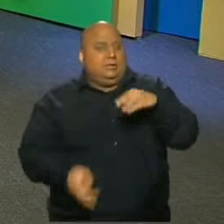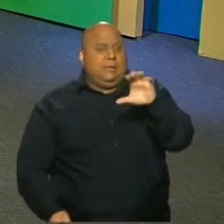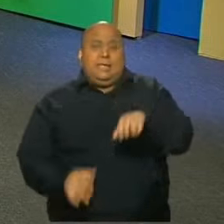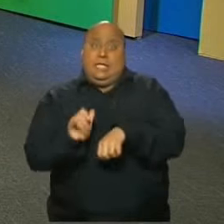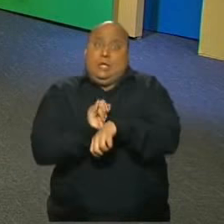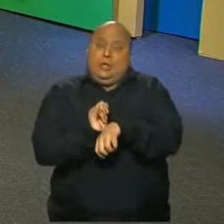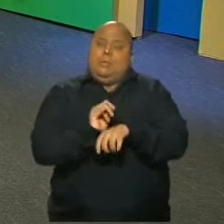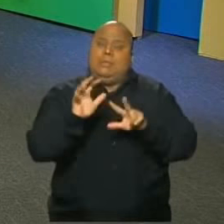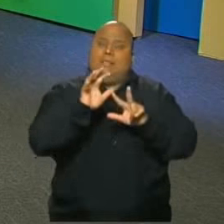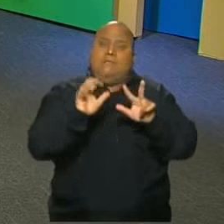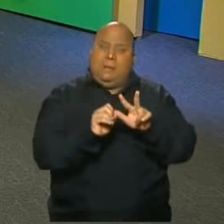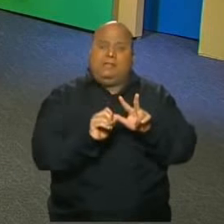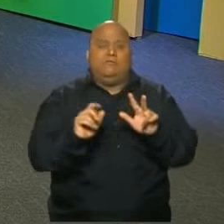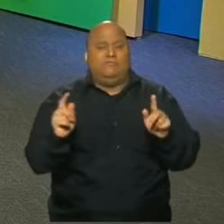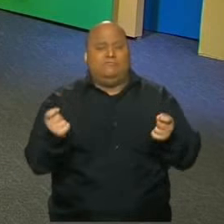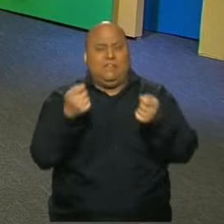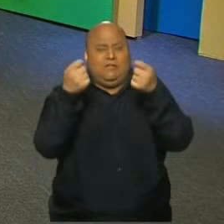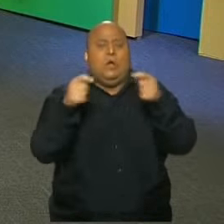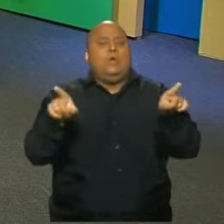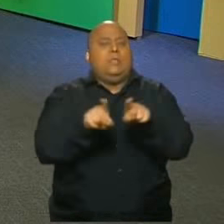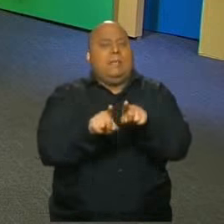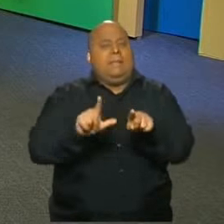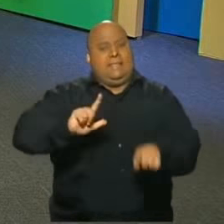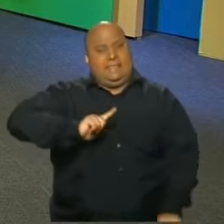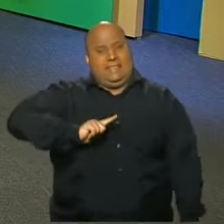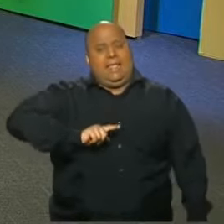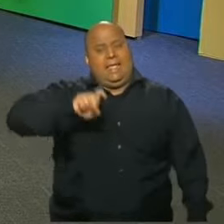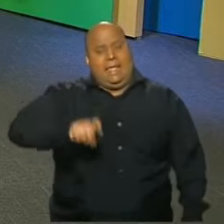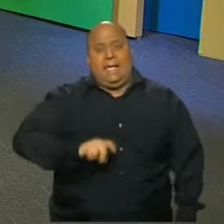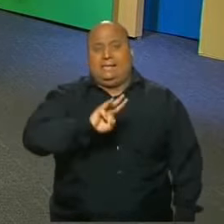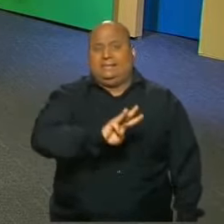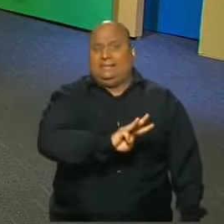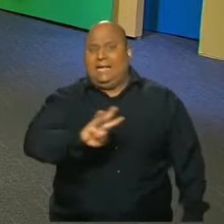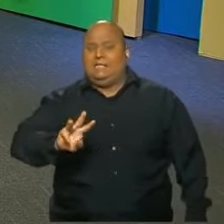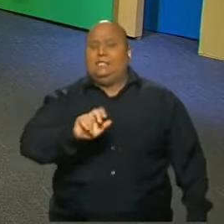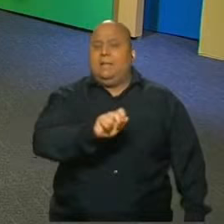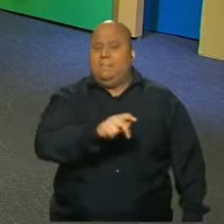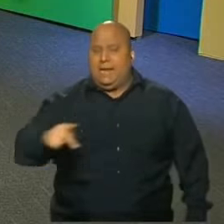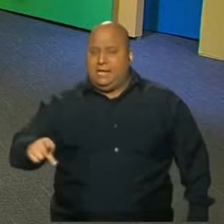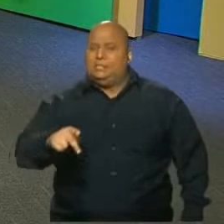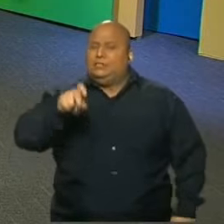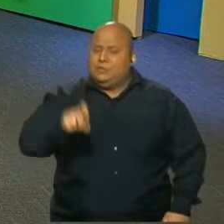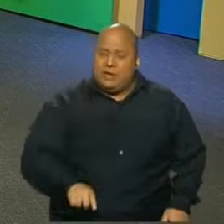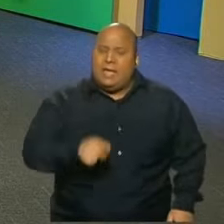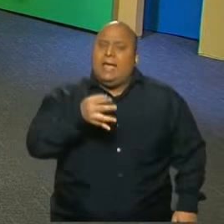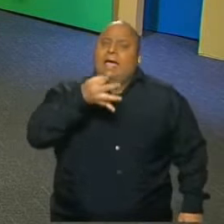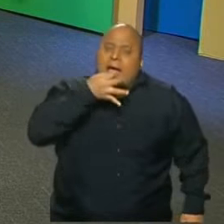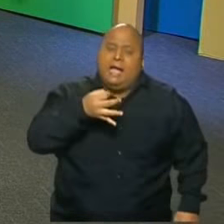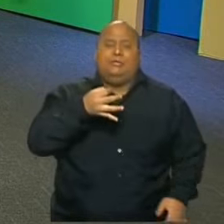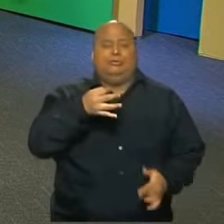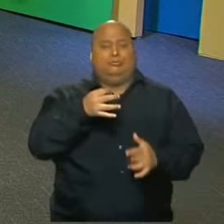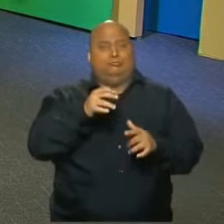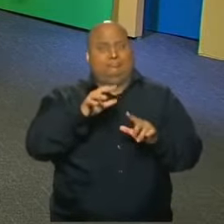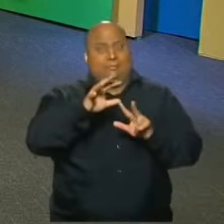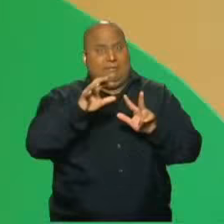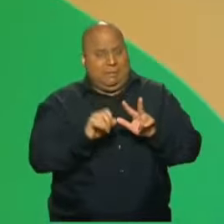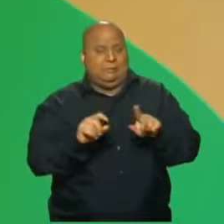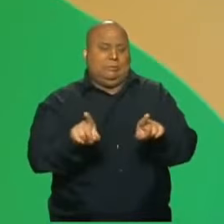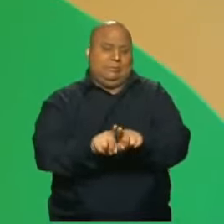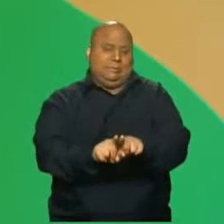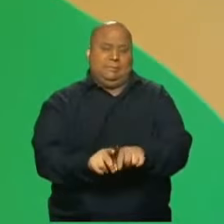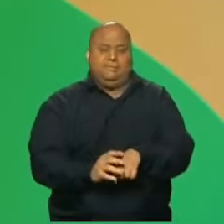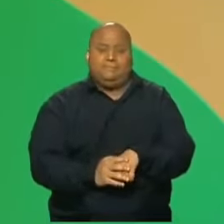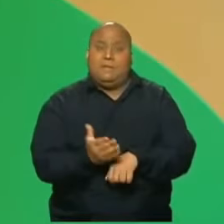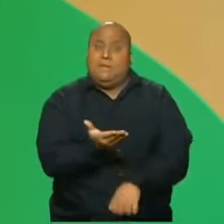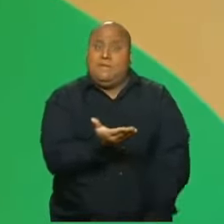YouTube da TV Brasil. O festival está também disponível em nossos sites e aplicativos Rádios EBC e TV Brasil Play.